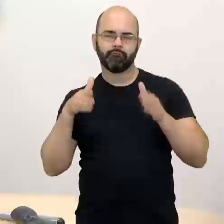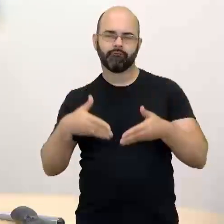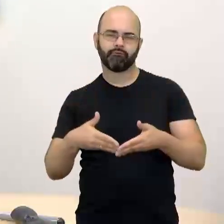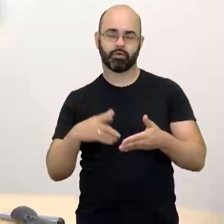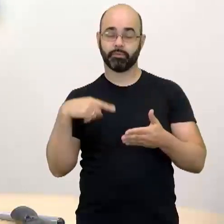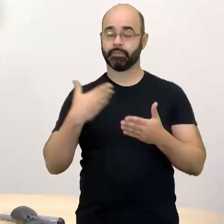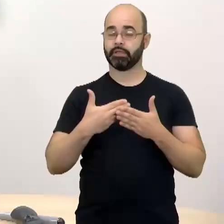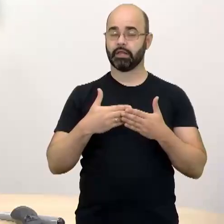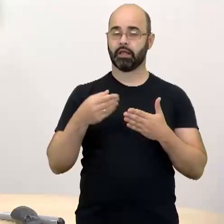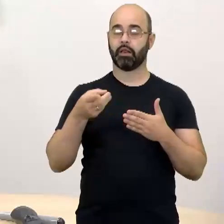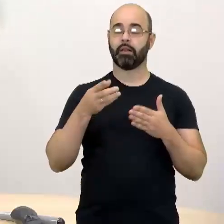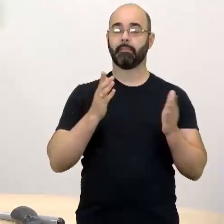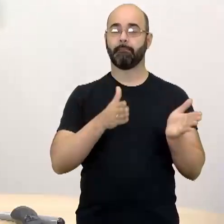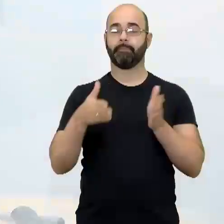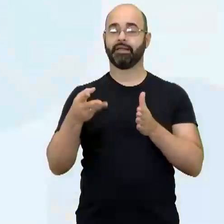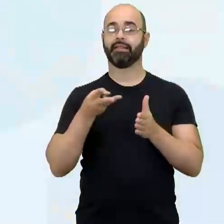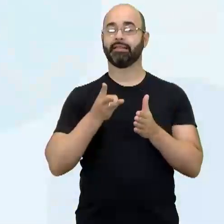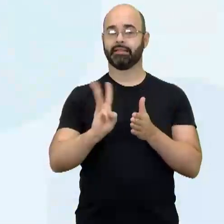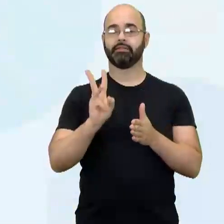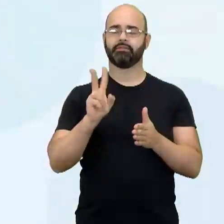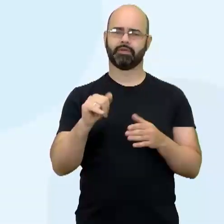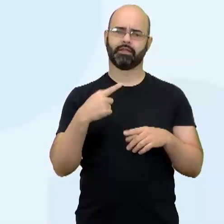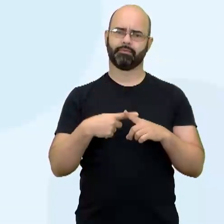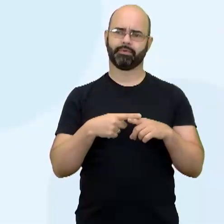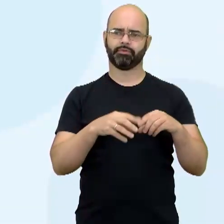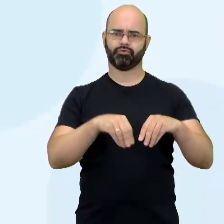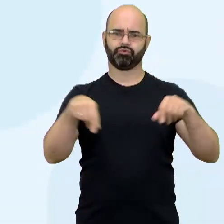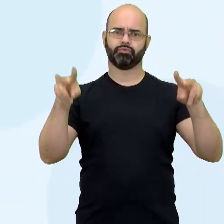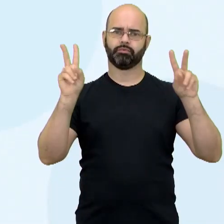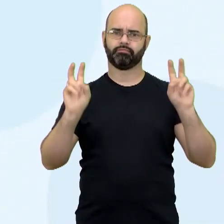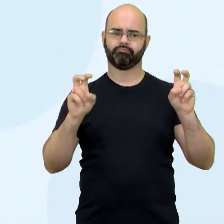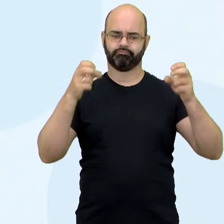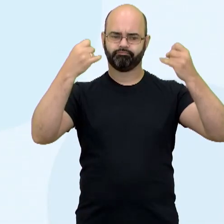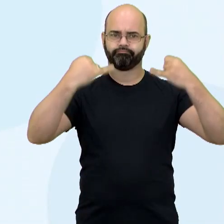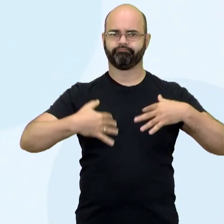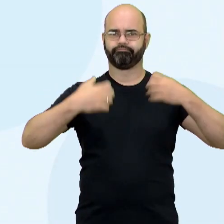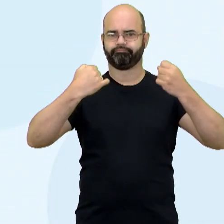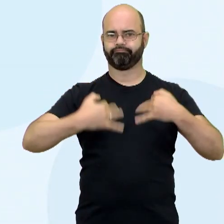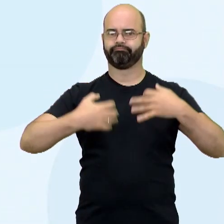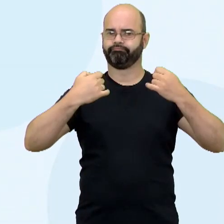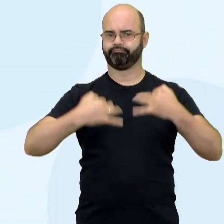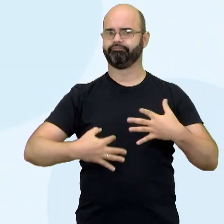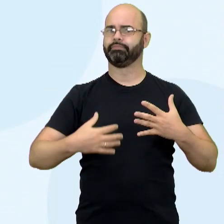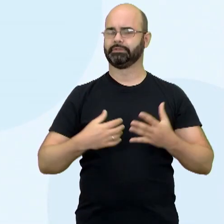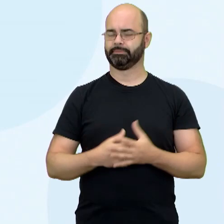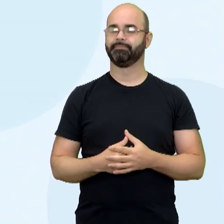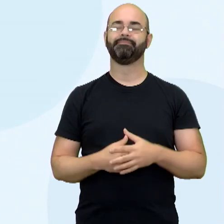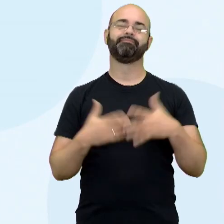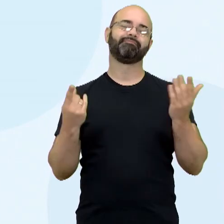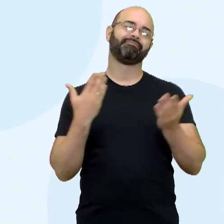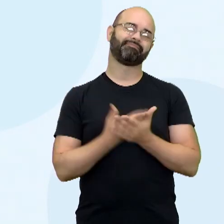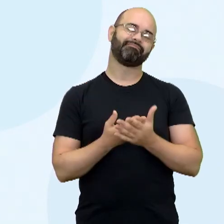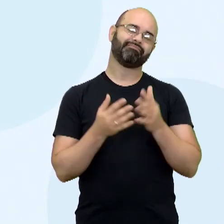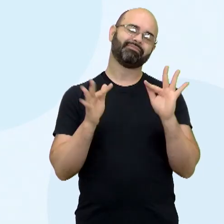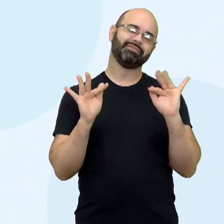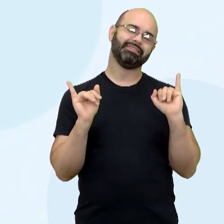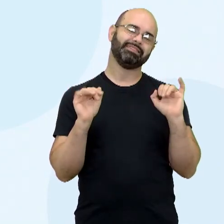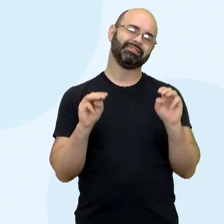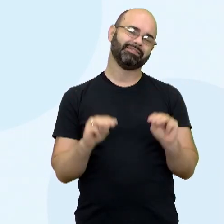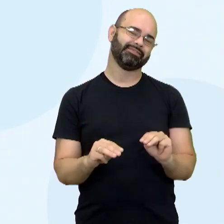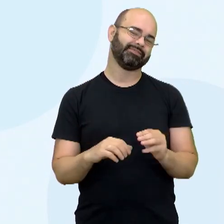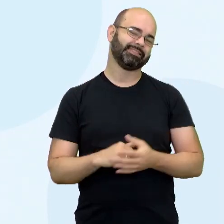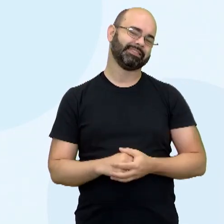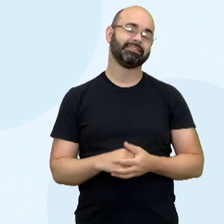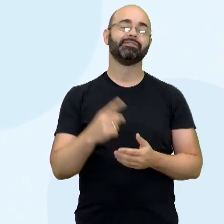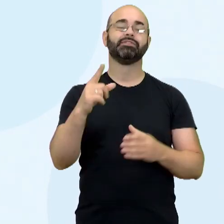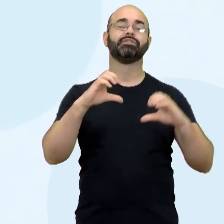mais uma aula aí, a parte 3, porque solo, né, a gente tem bastante coisa para falar. Certo, Ju? Mais alguma coisa? Acabou a aula, eu quero saber para quem